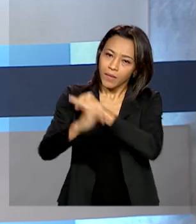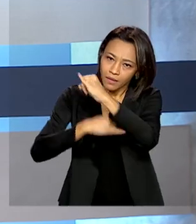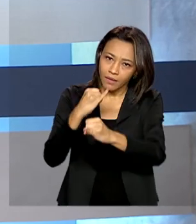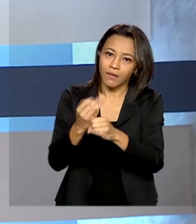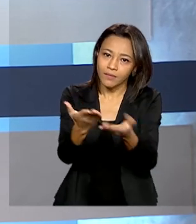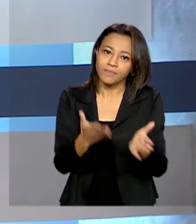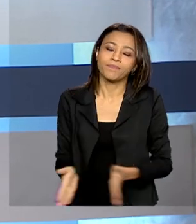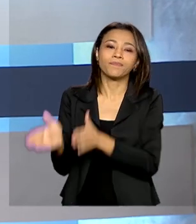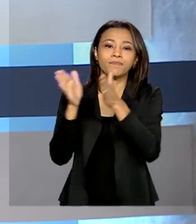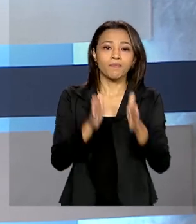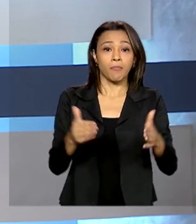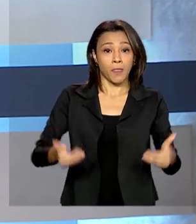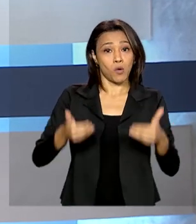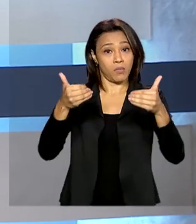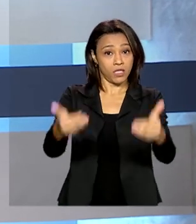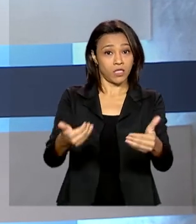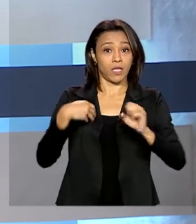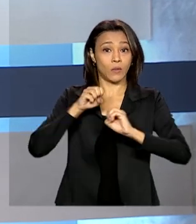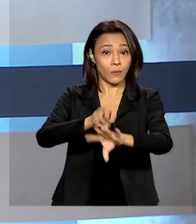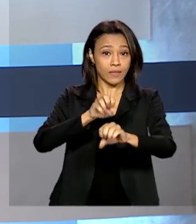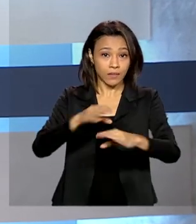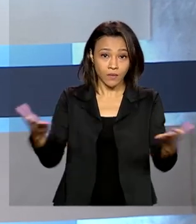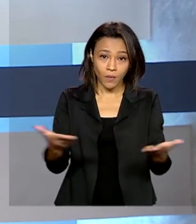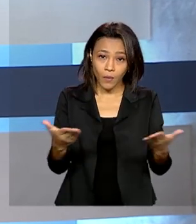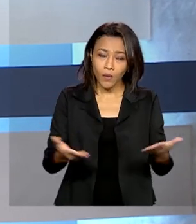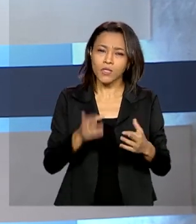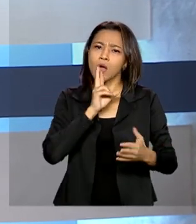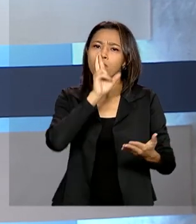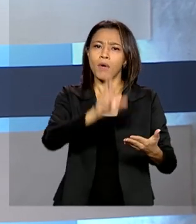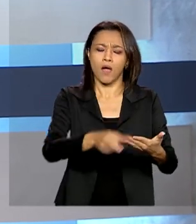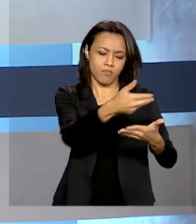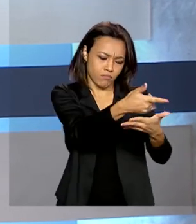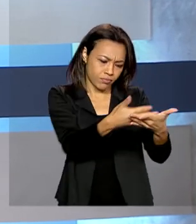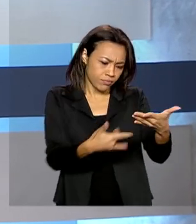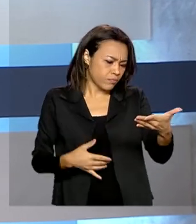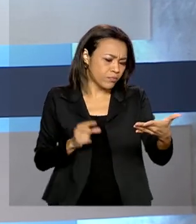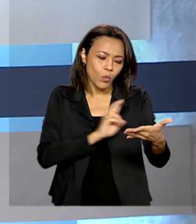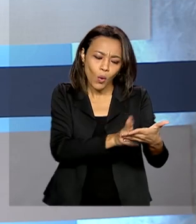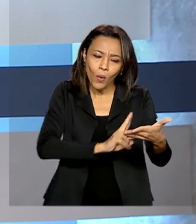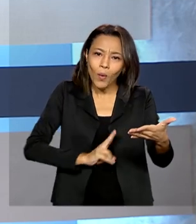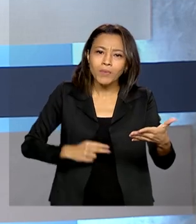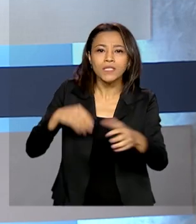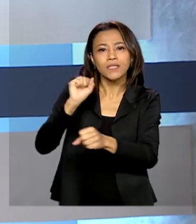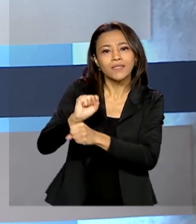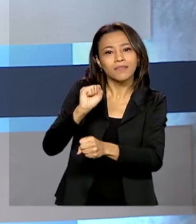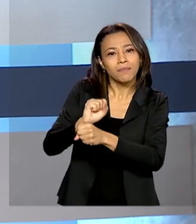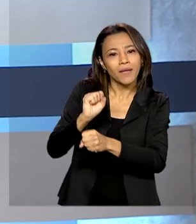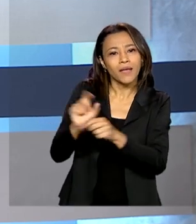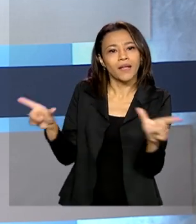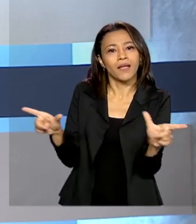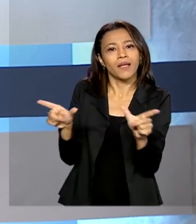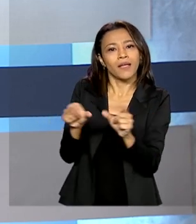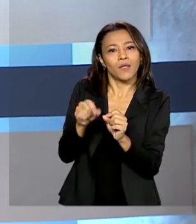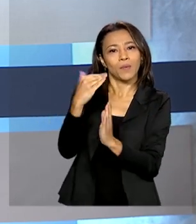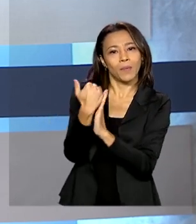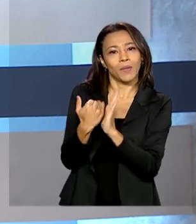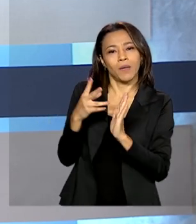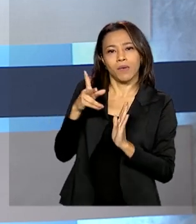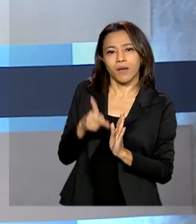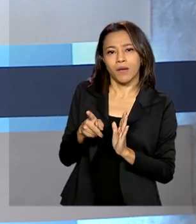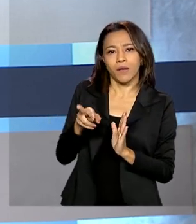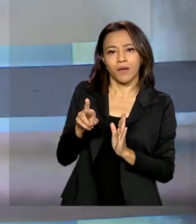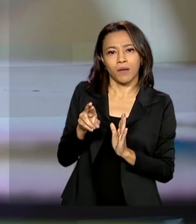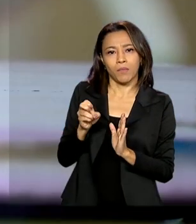e olha o ministério da educação divulga hoje o resultado da lista de espera do programa universidade para todos o prazo para os estudantes